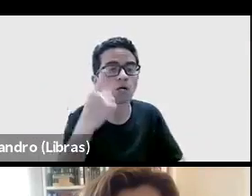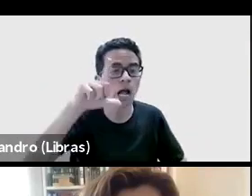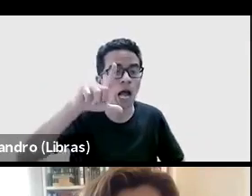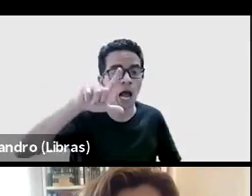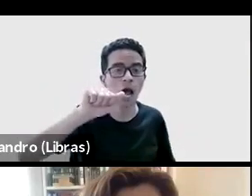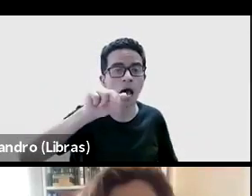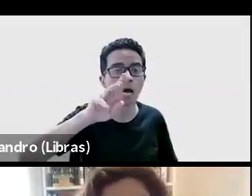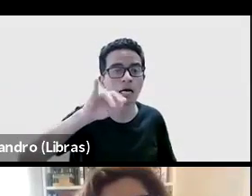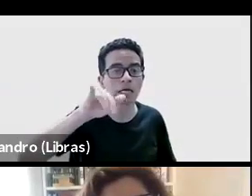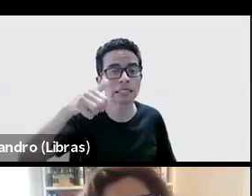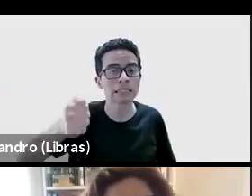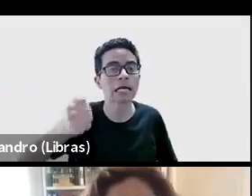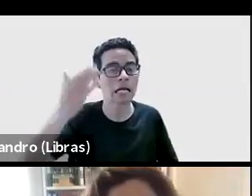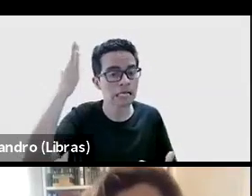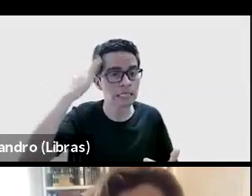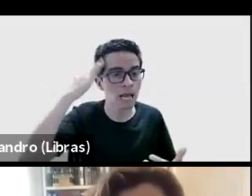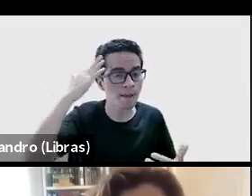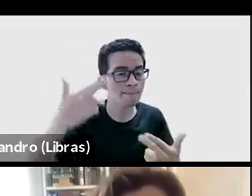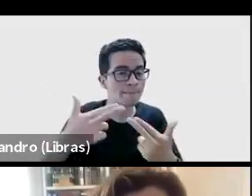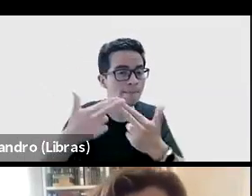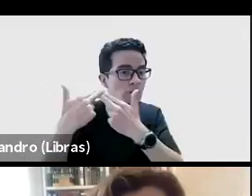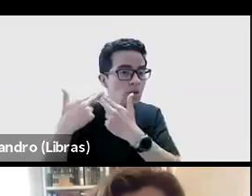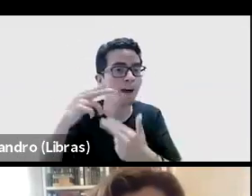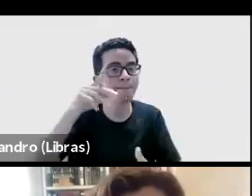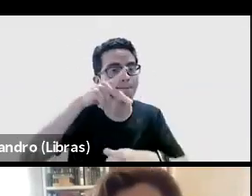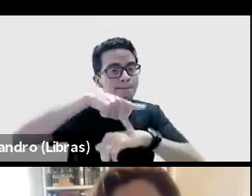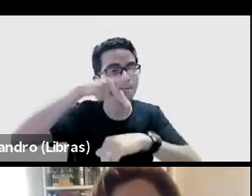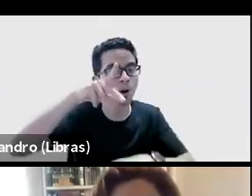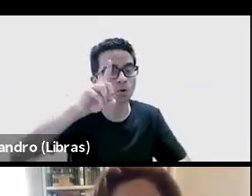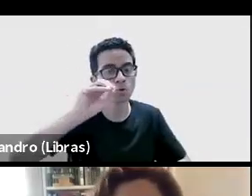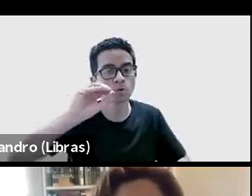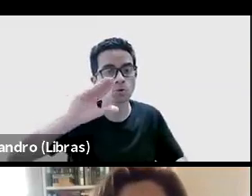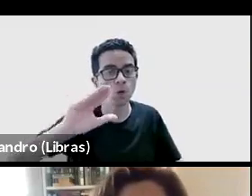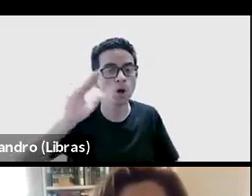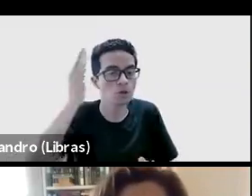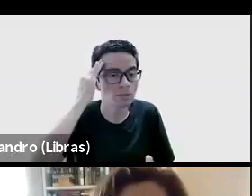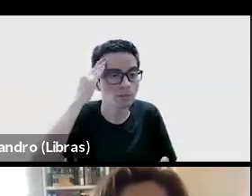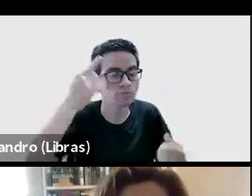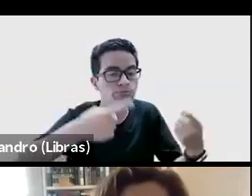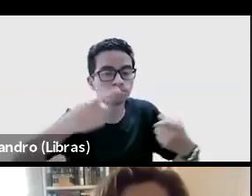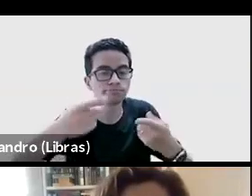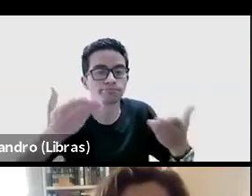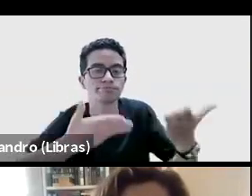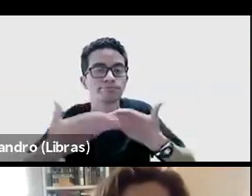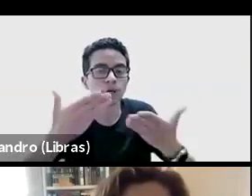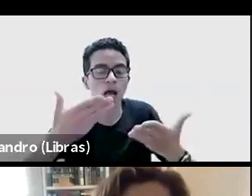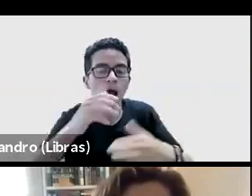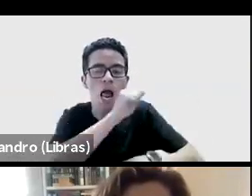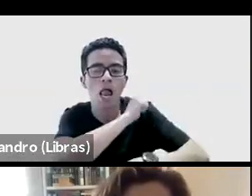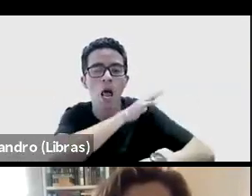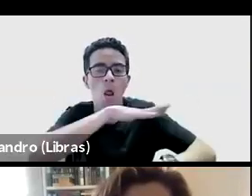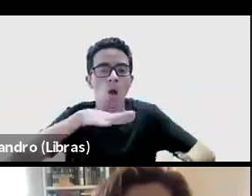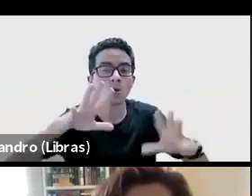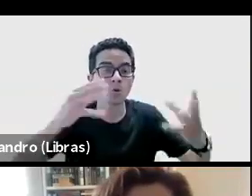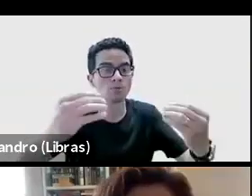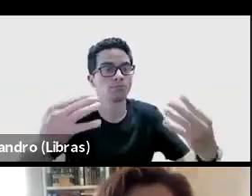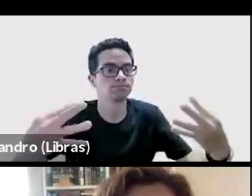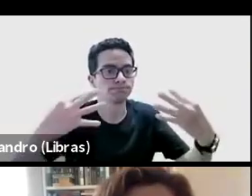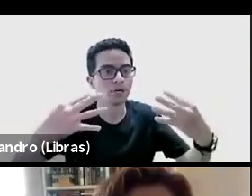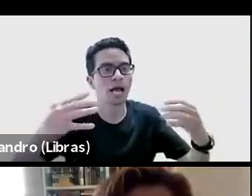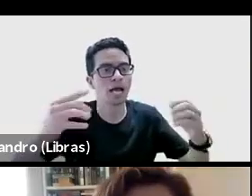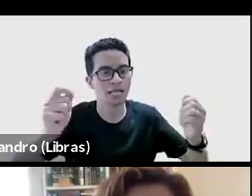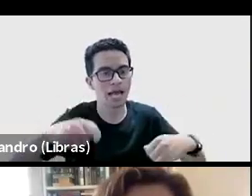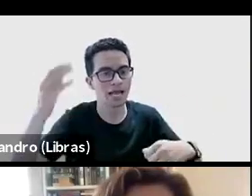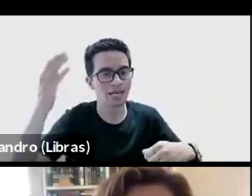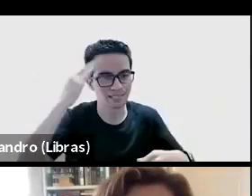como supervisionanda de pós-doc, também aqui coordenando essa discussão, e todos os alunos que aqui estão para fazer